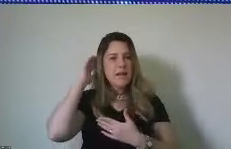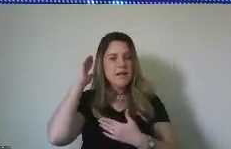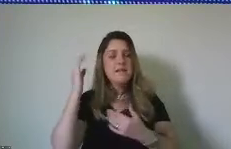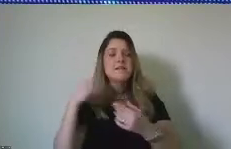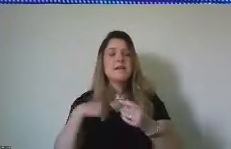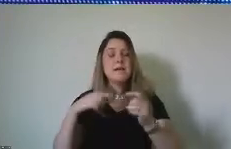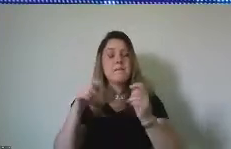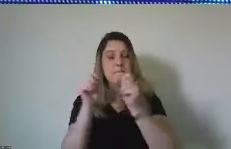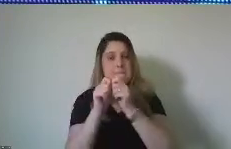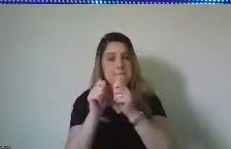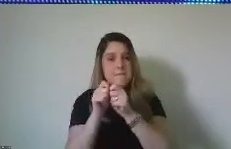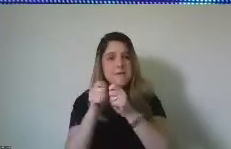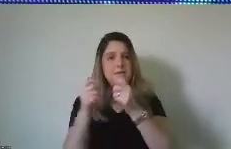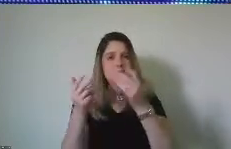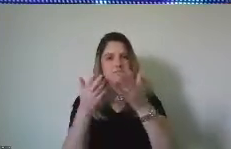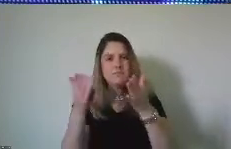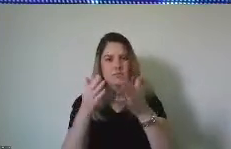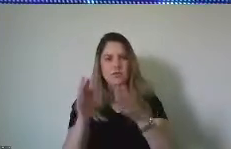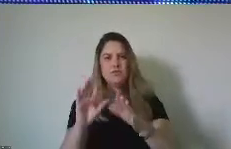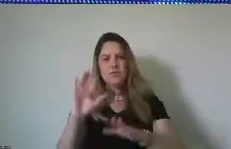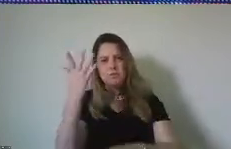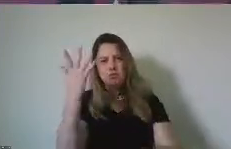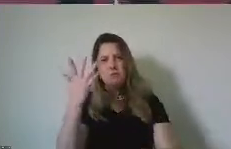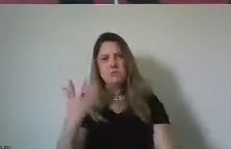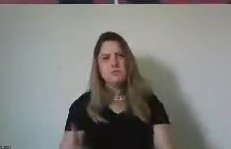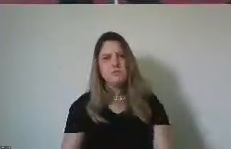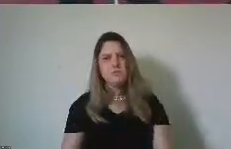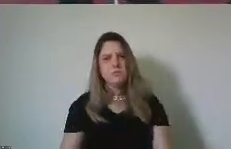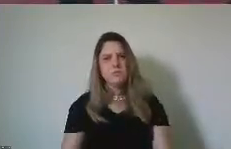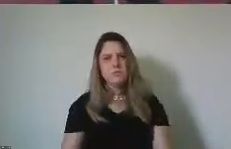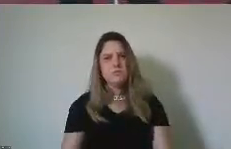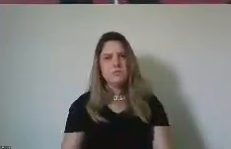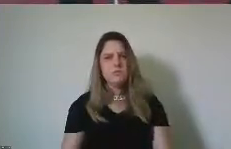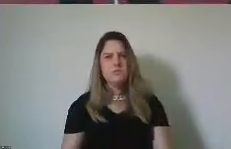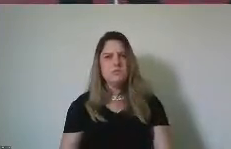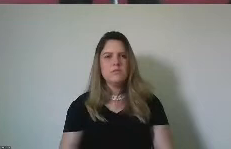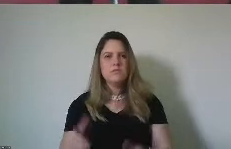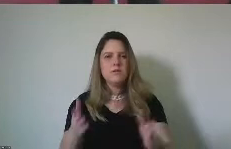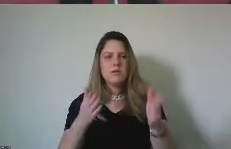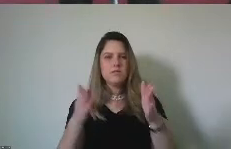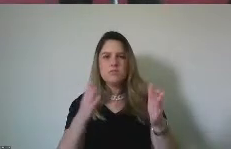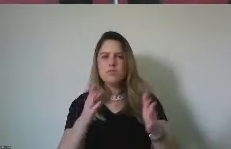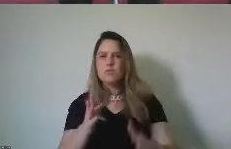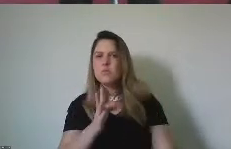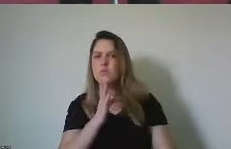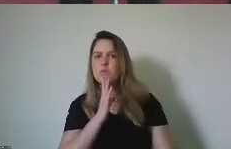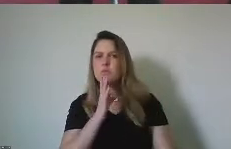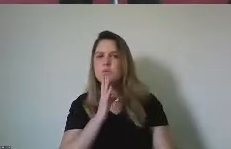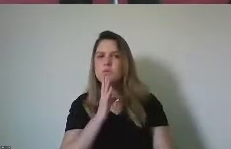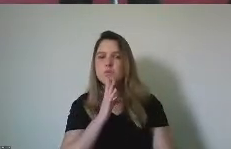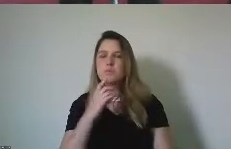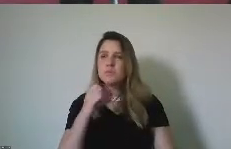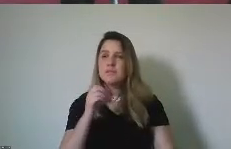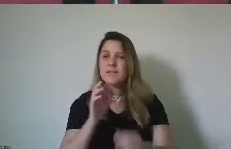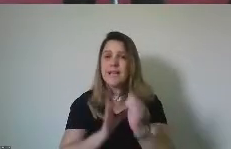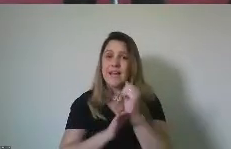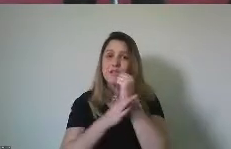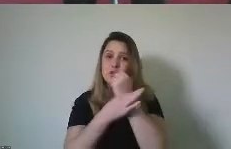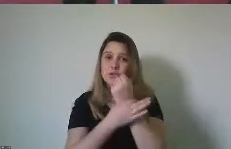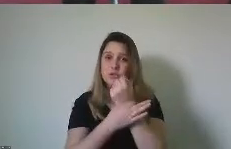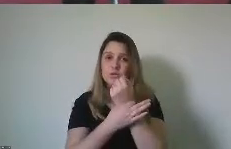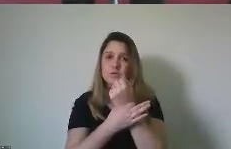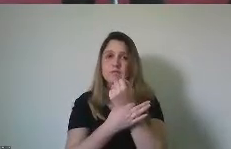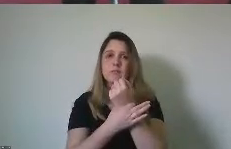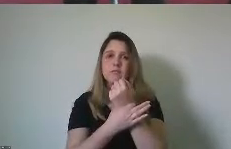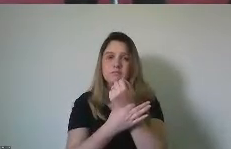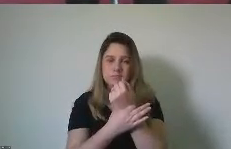para fazer esse tipo de deságio agressivo é um Player que dá um lance sem conhecimento quando você tem conhecimento não é agressivo é técnico e aí você pode ganhar